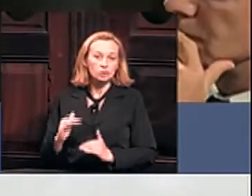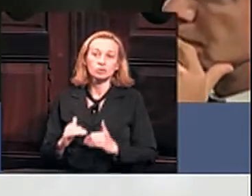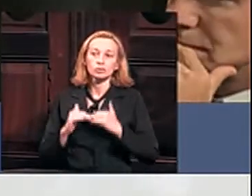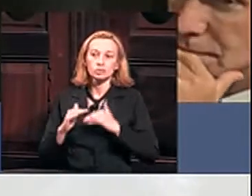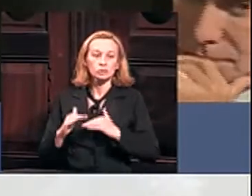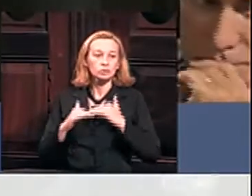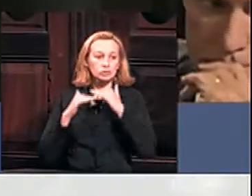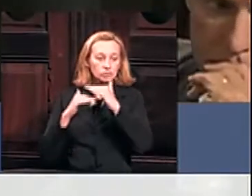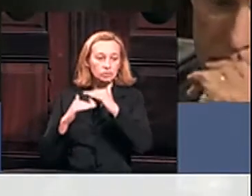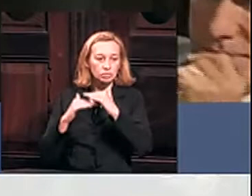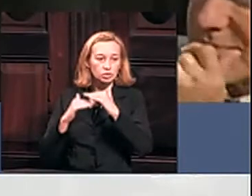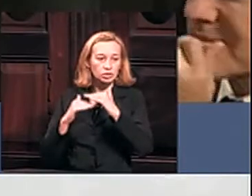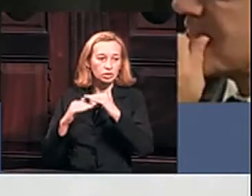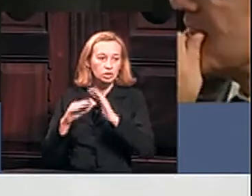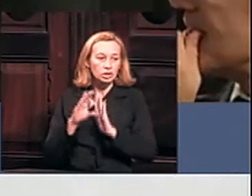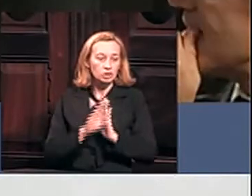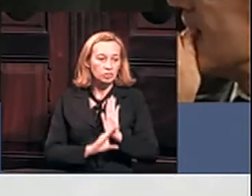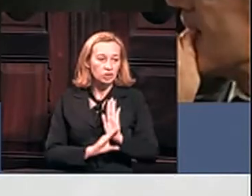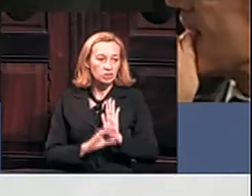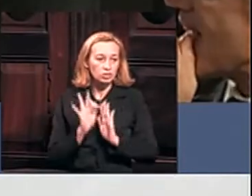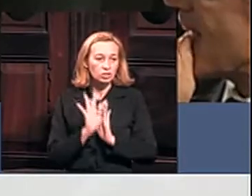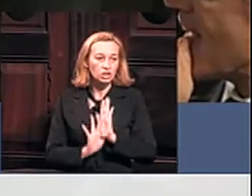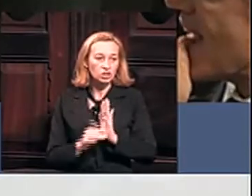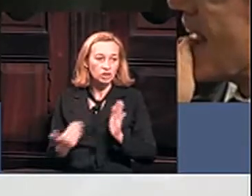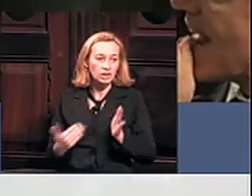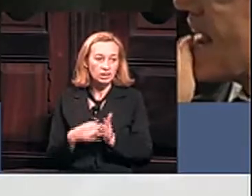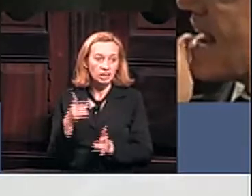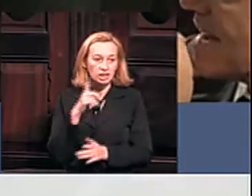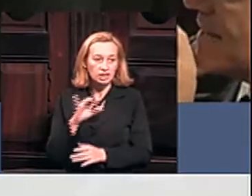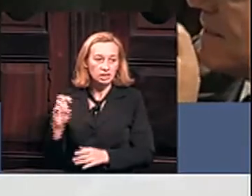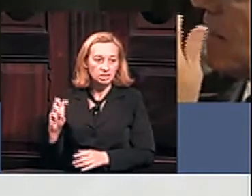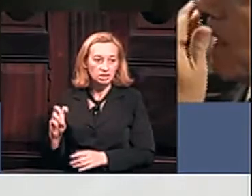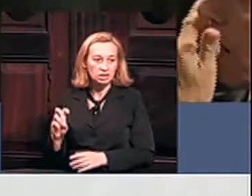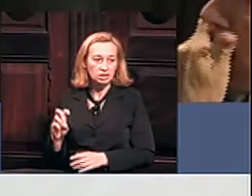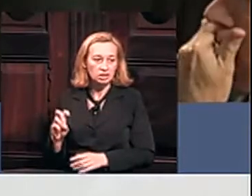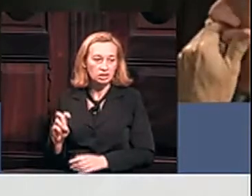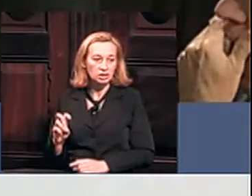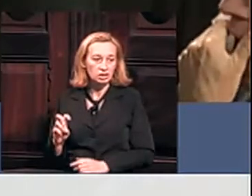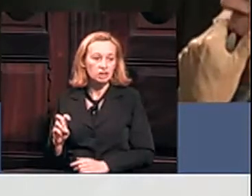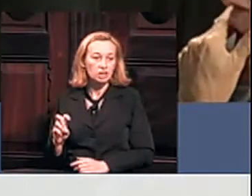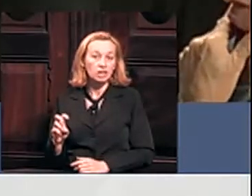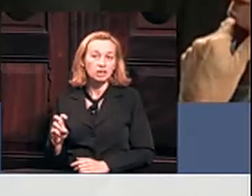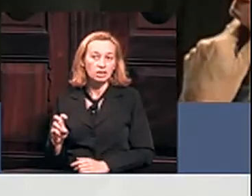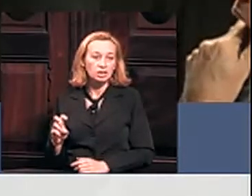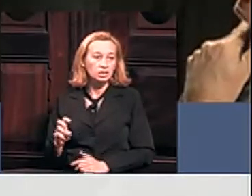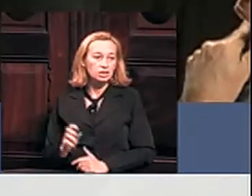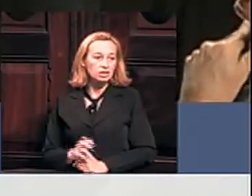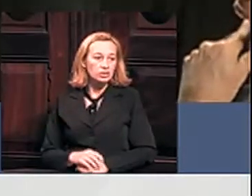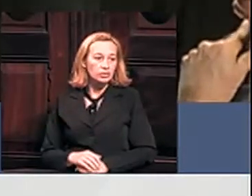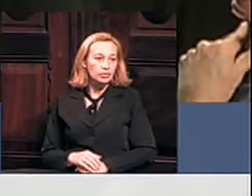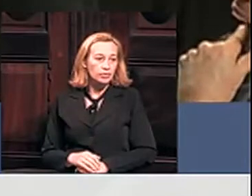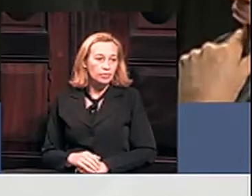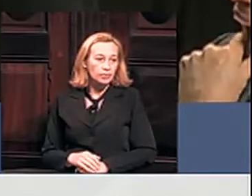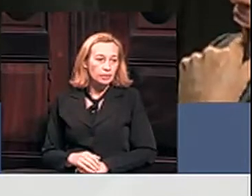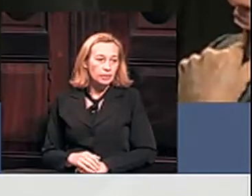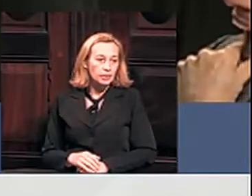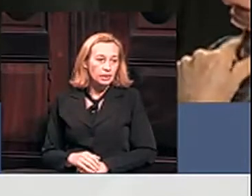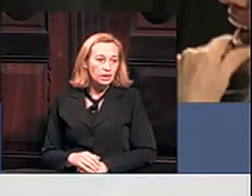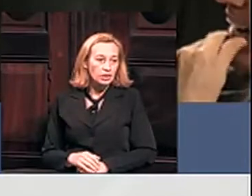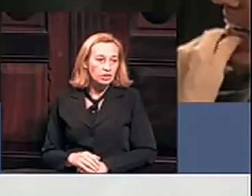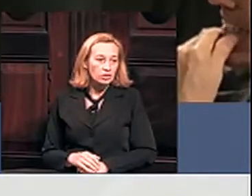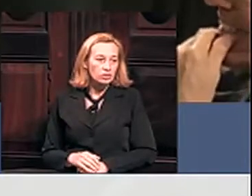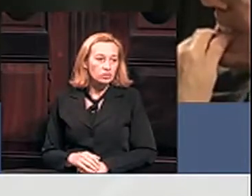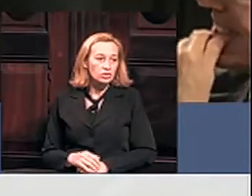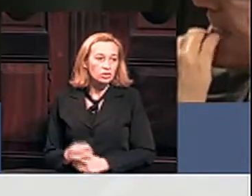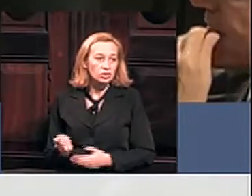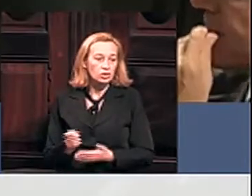colocando o texto até 15 dias, até 15 dias. Em até 15 dias, para estender,